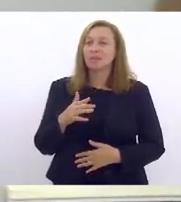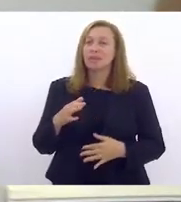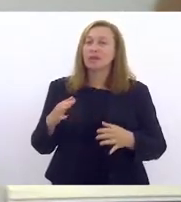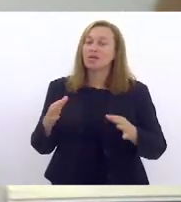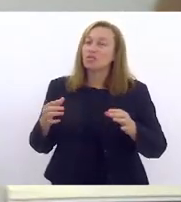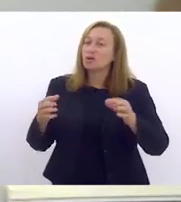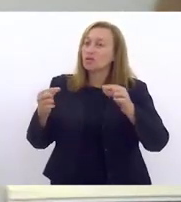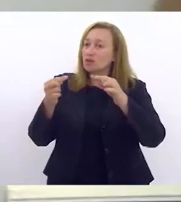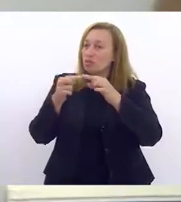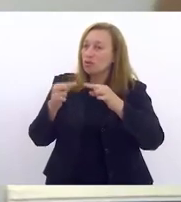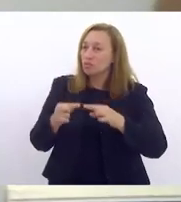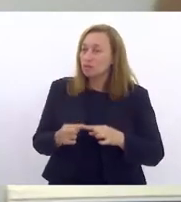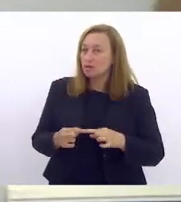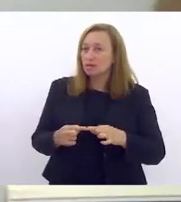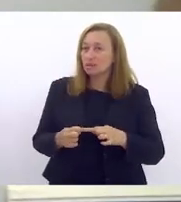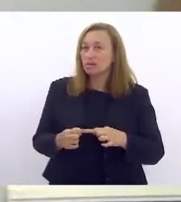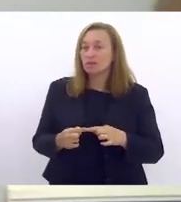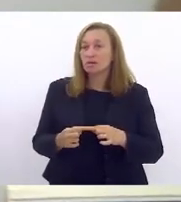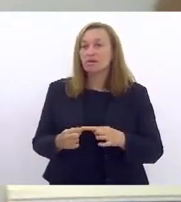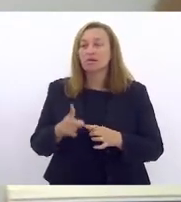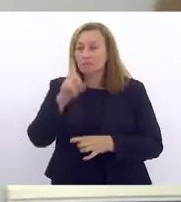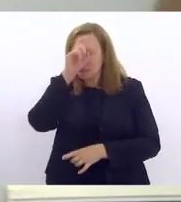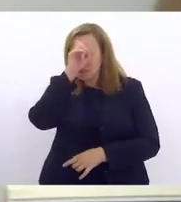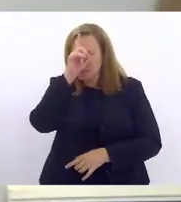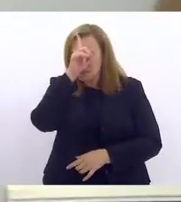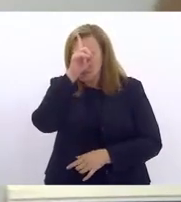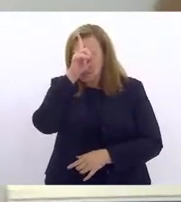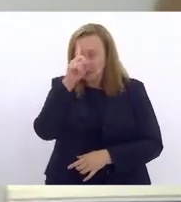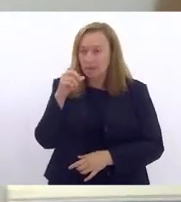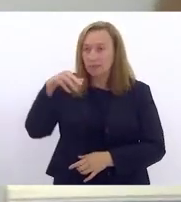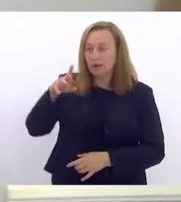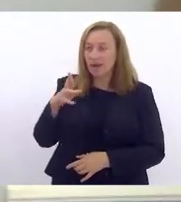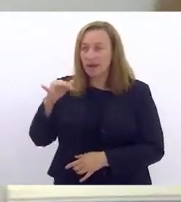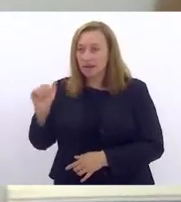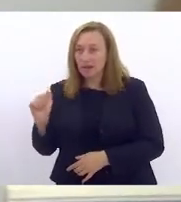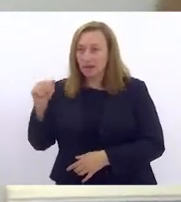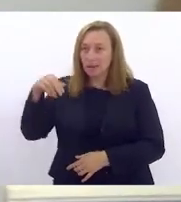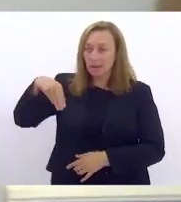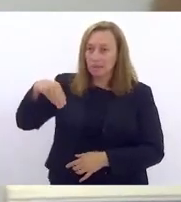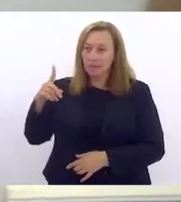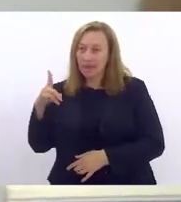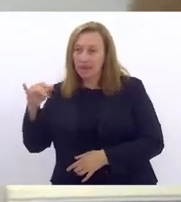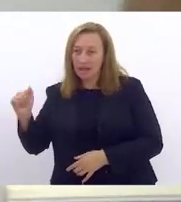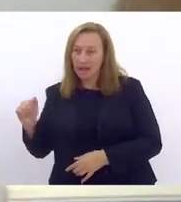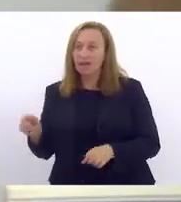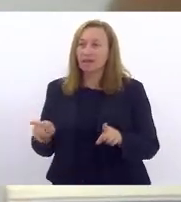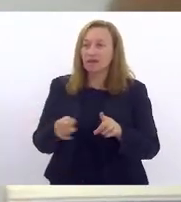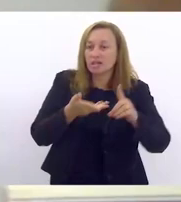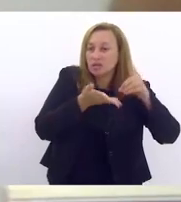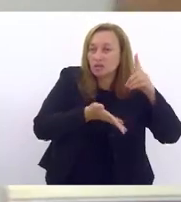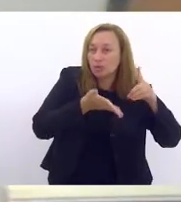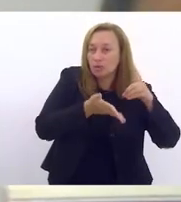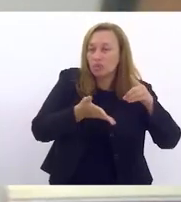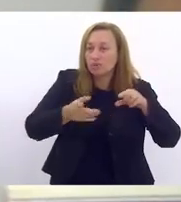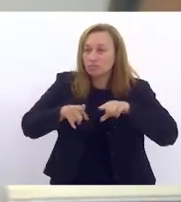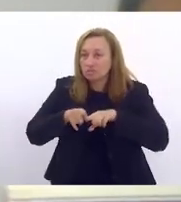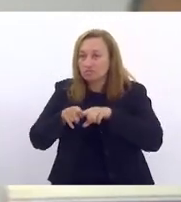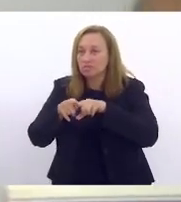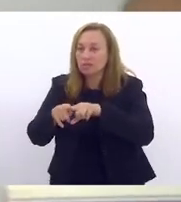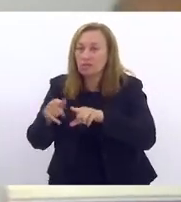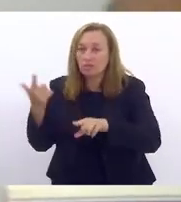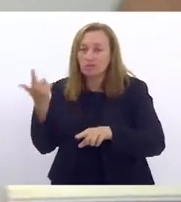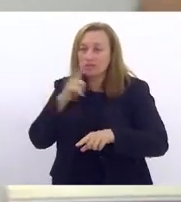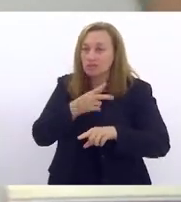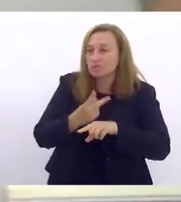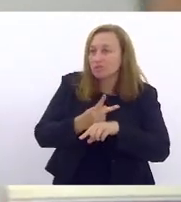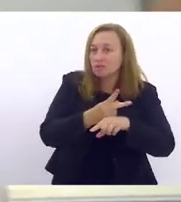combina maternidade Maria Amélia e doula. Eu acho que a gente combina. Por isso que a gente ganhou o prêmio. Eu